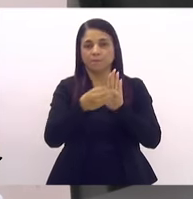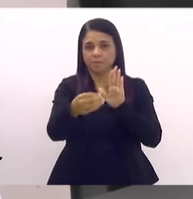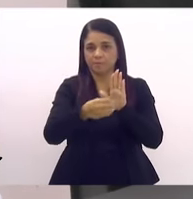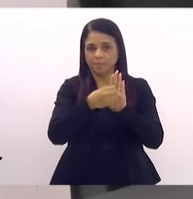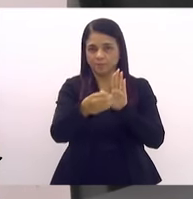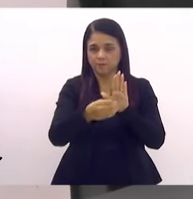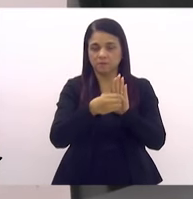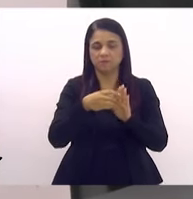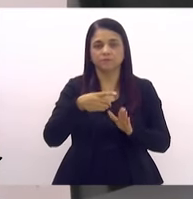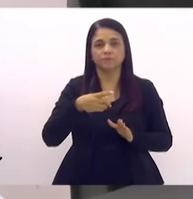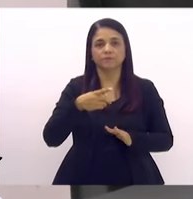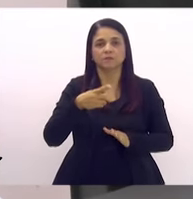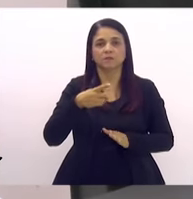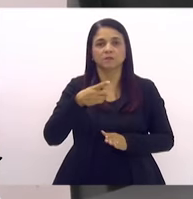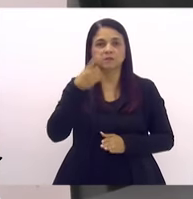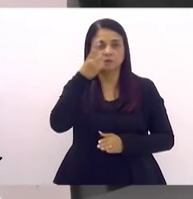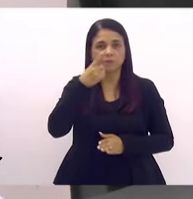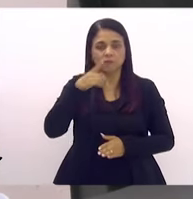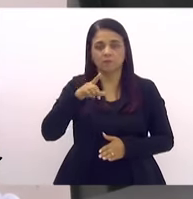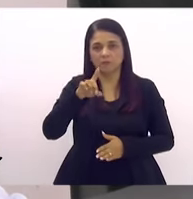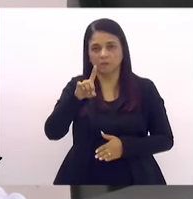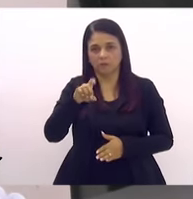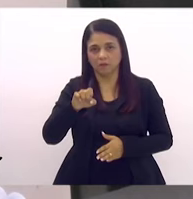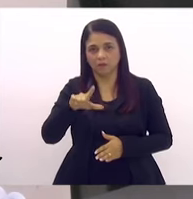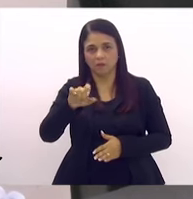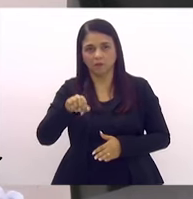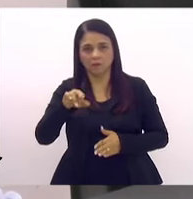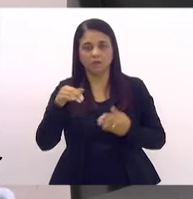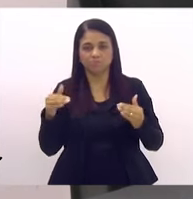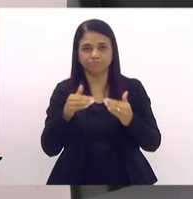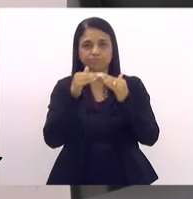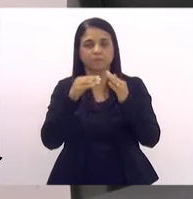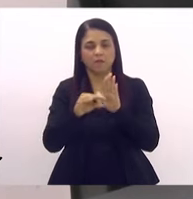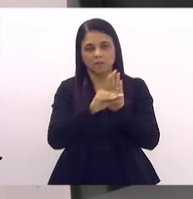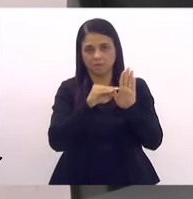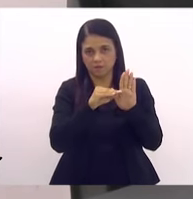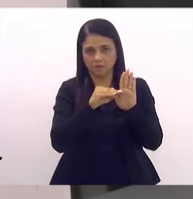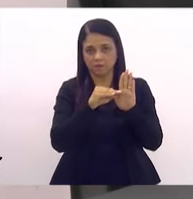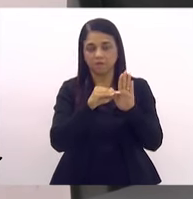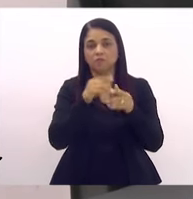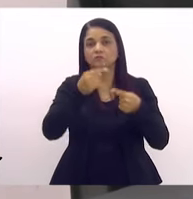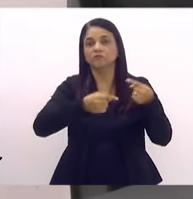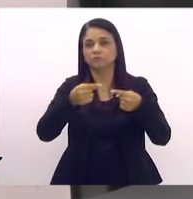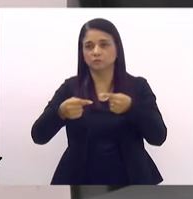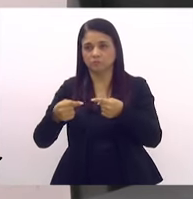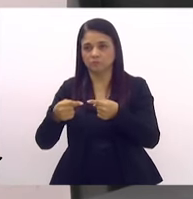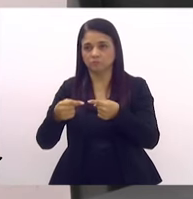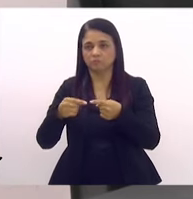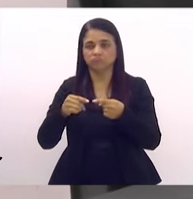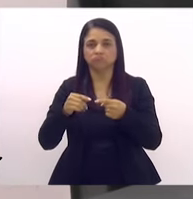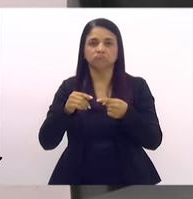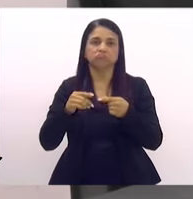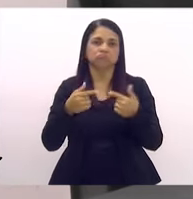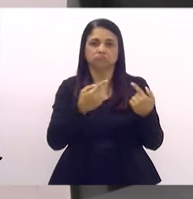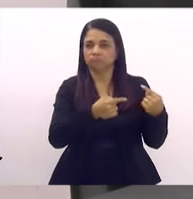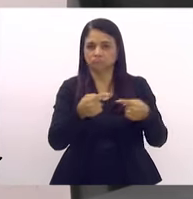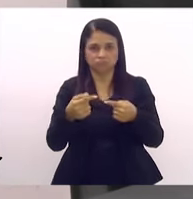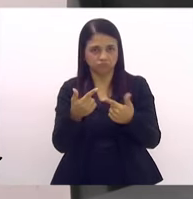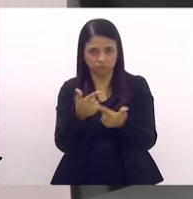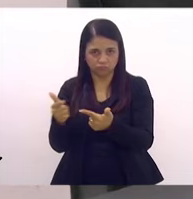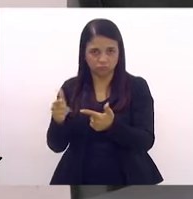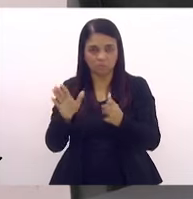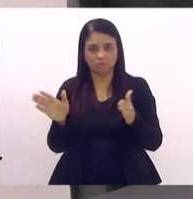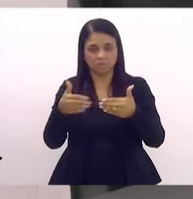do deputado Delaroli foi favorável à emenda. Em discussão. Não havendo quem queira